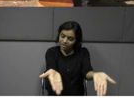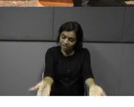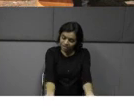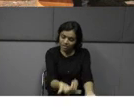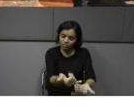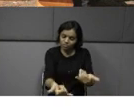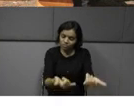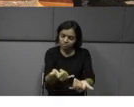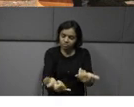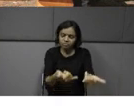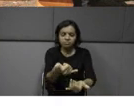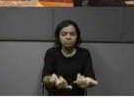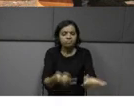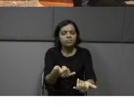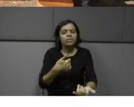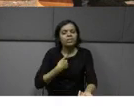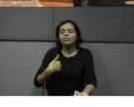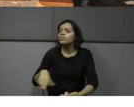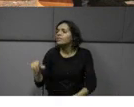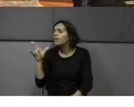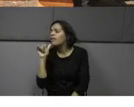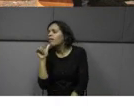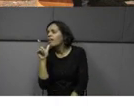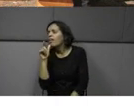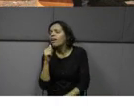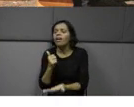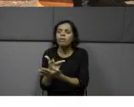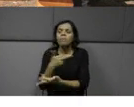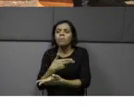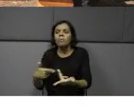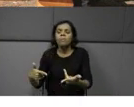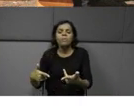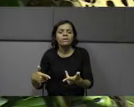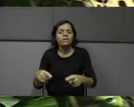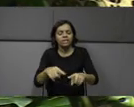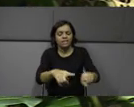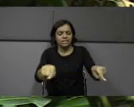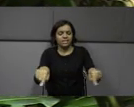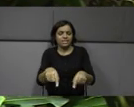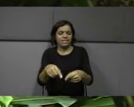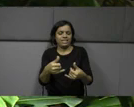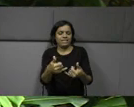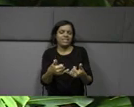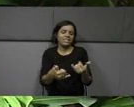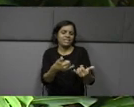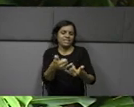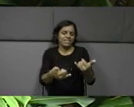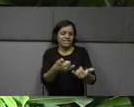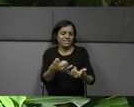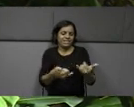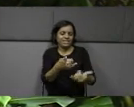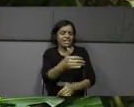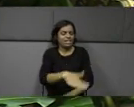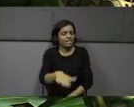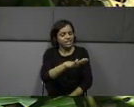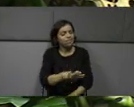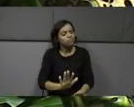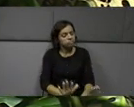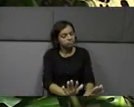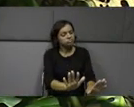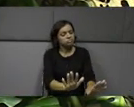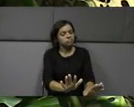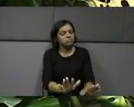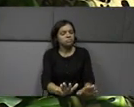enquanto você vai beber uma água comprar alguma coisa um cercadinho popular vai jogar só que dentro